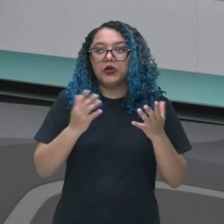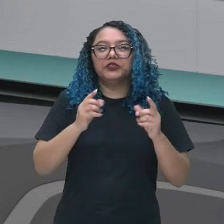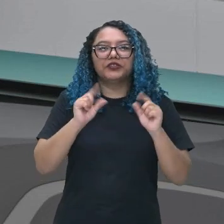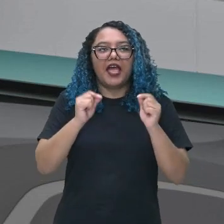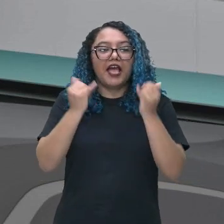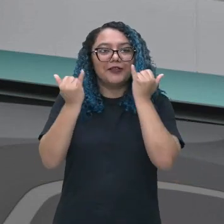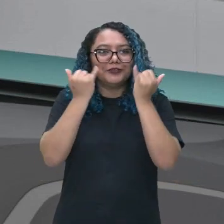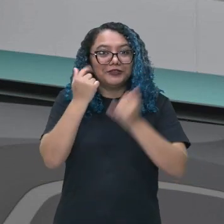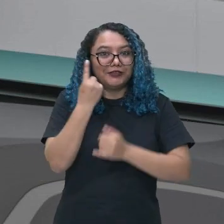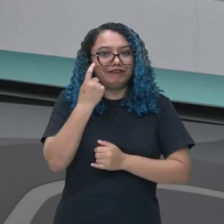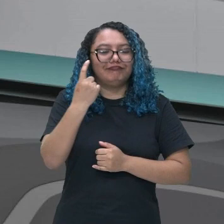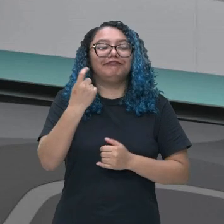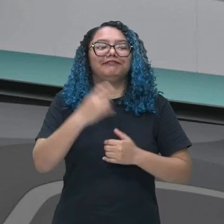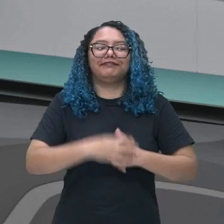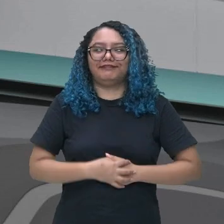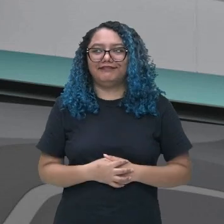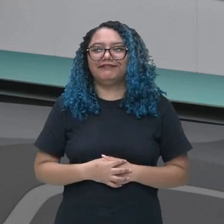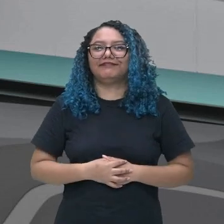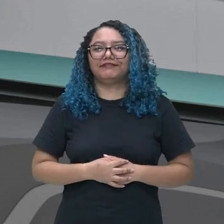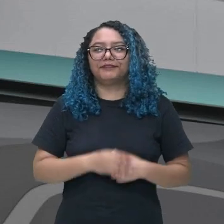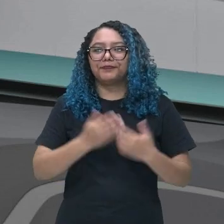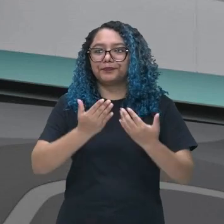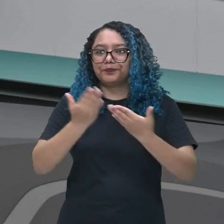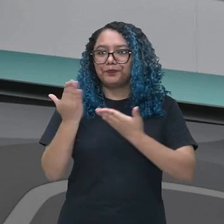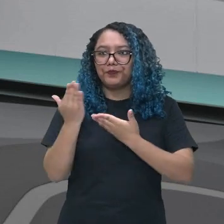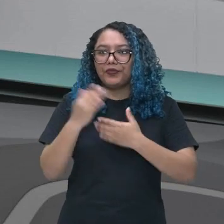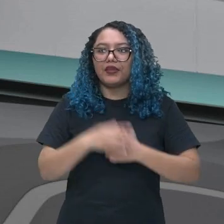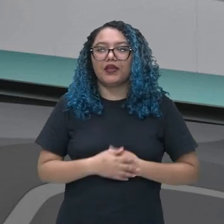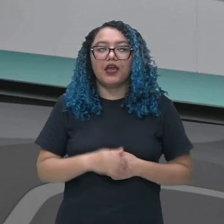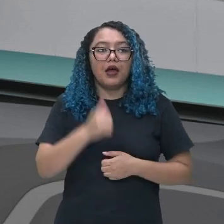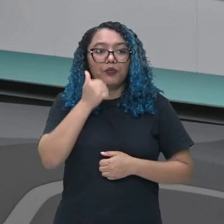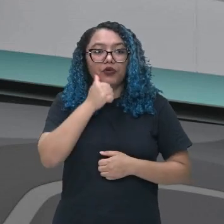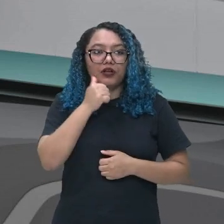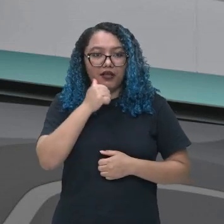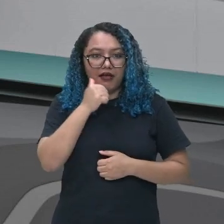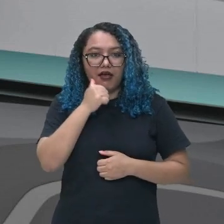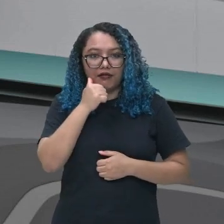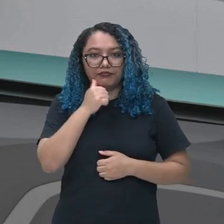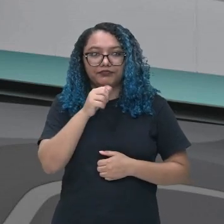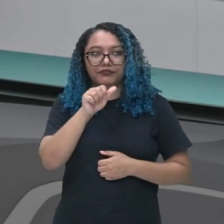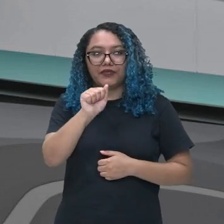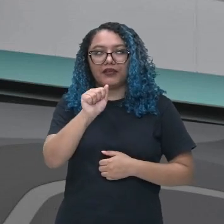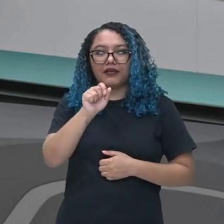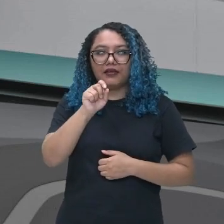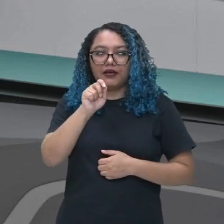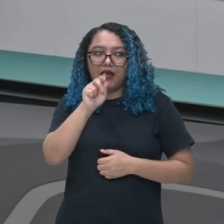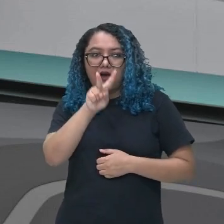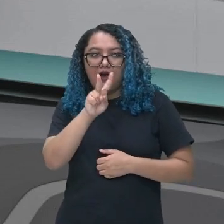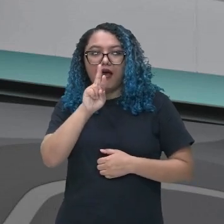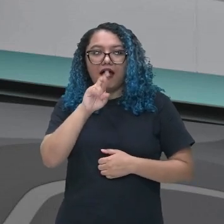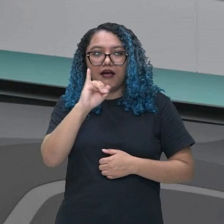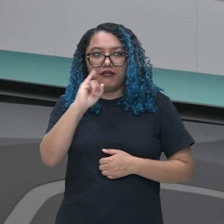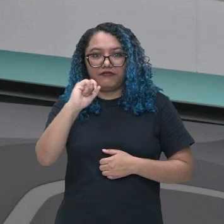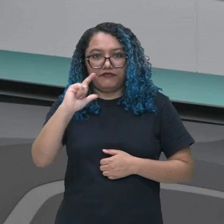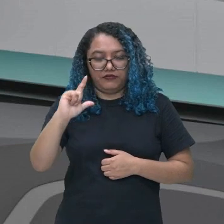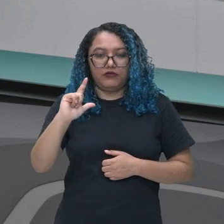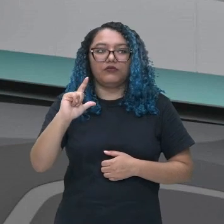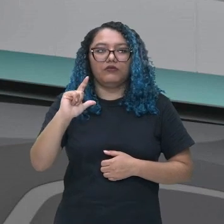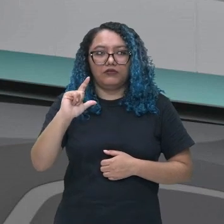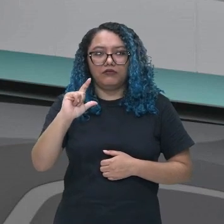Vejam a próxima. Avril Lavigne. Quem não conhece essa cantora? Muito